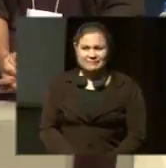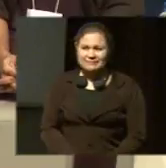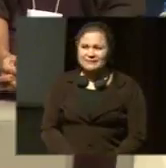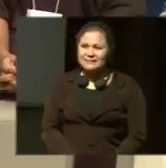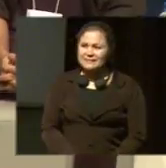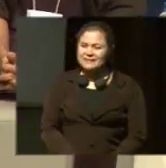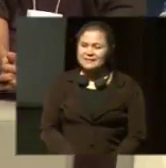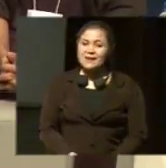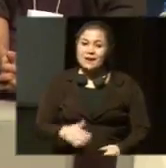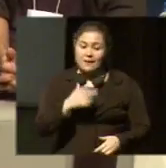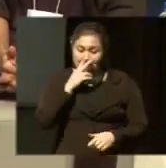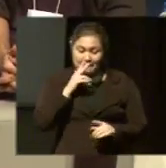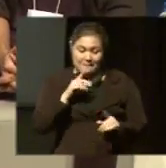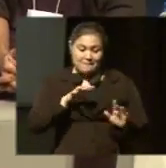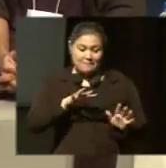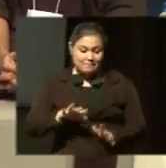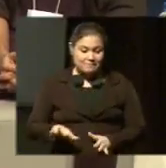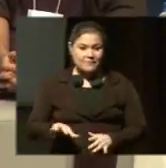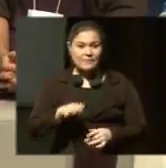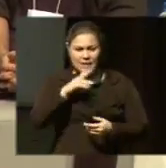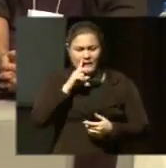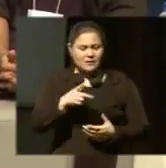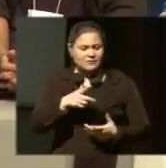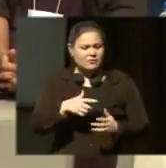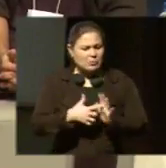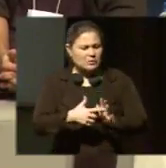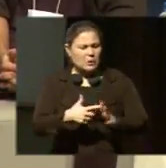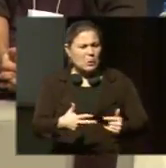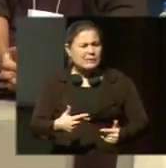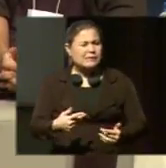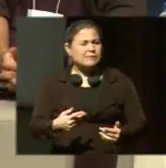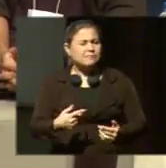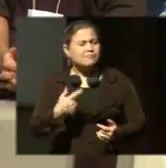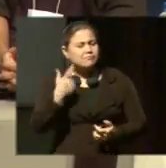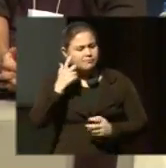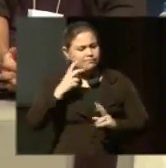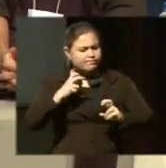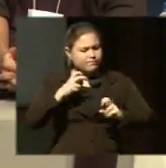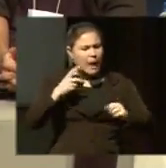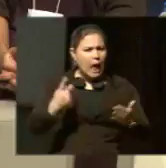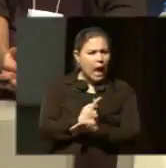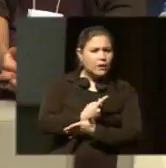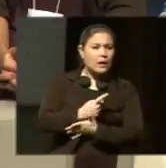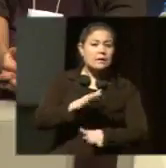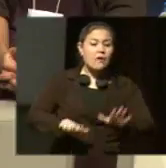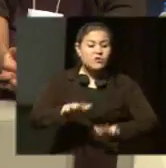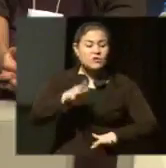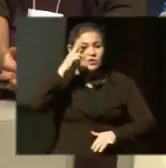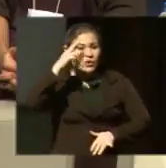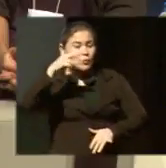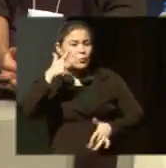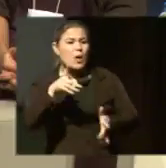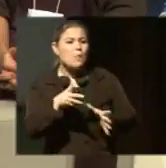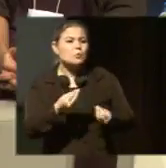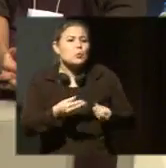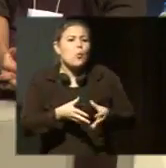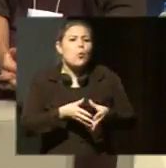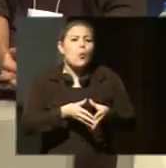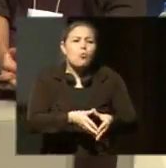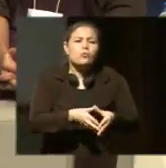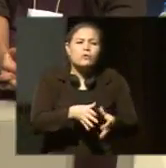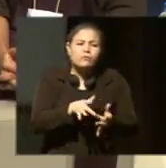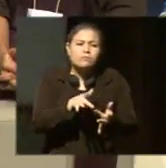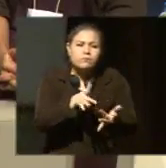de darem a impressão errada é mais... o diretor, ele talvez não tenha tanto convívio com o